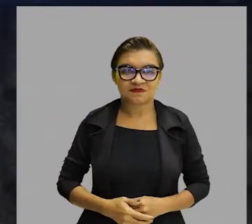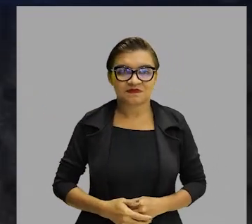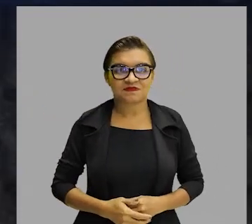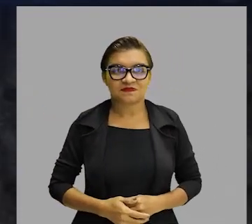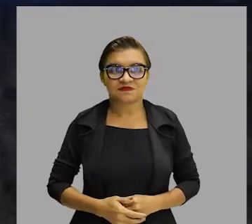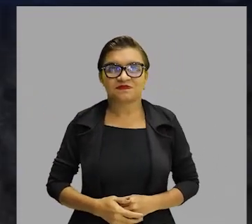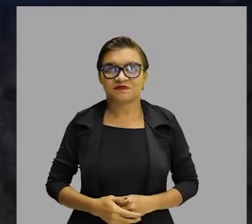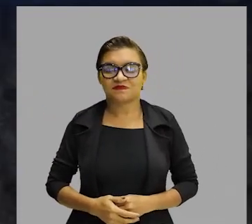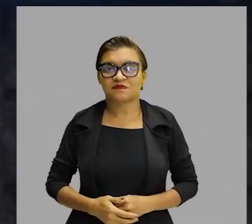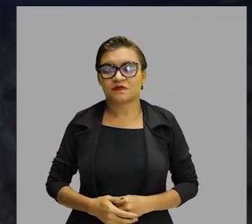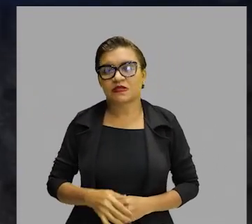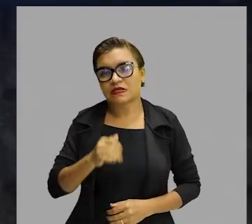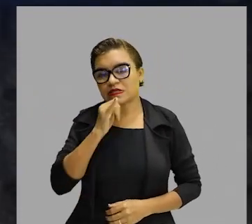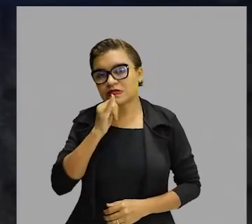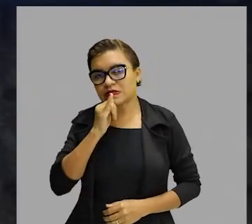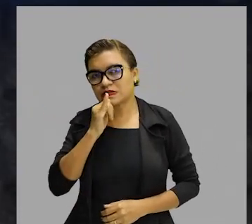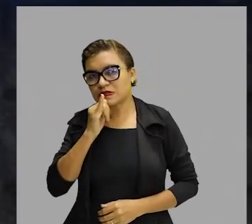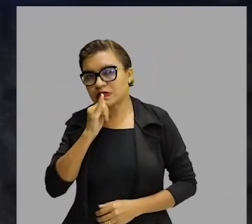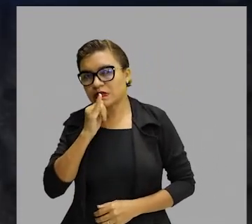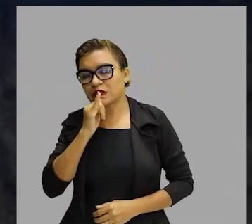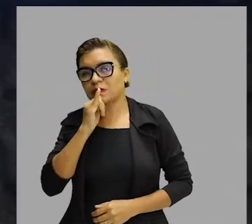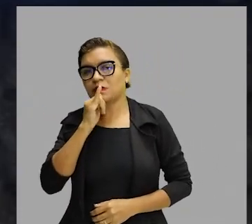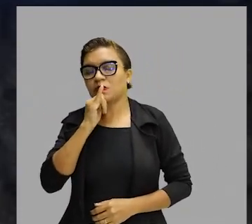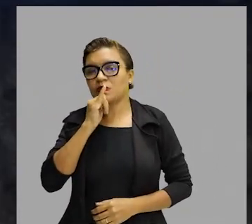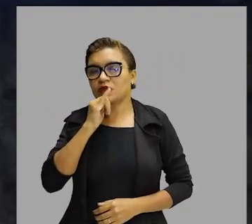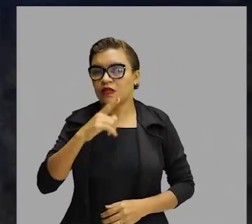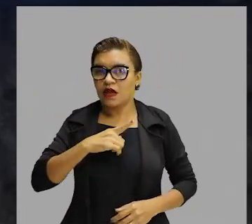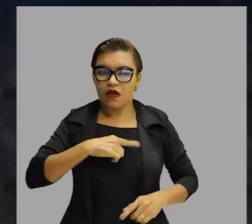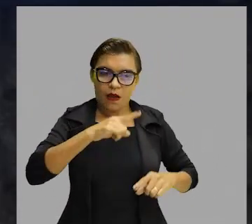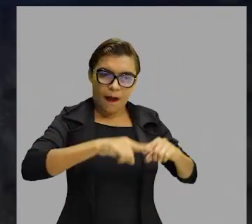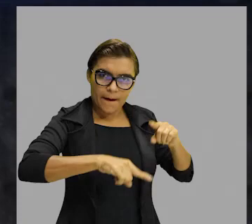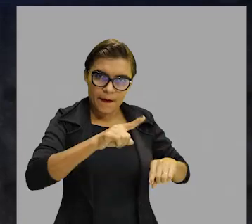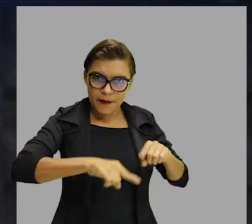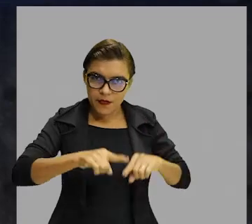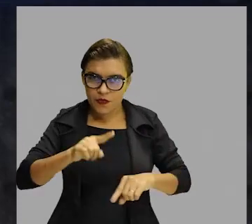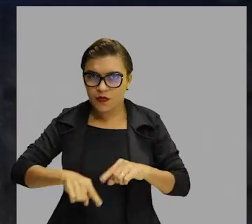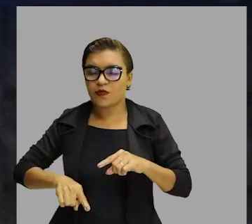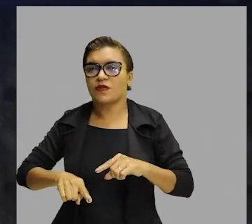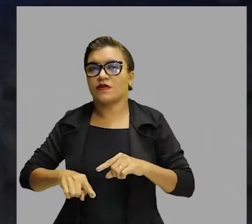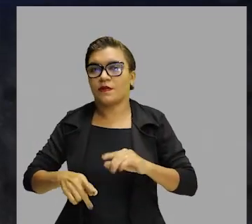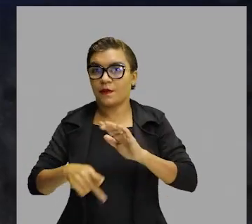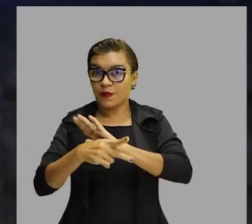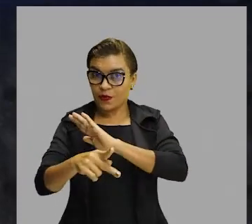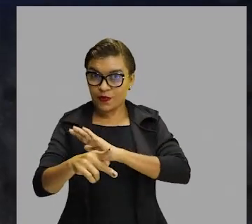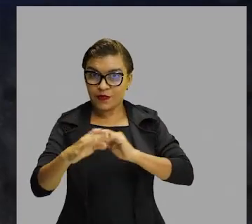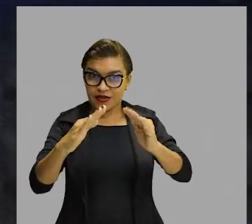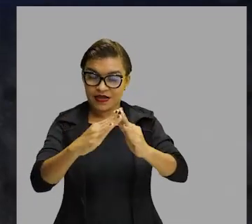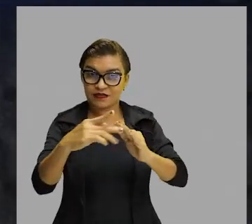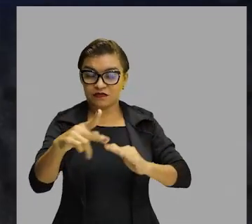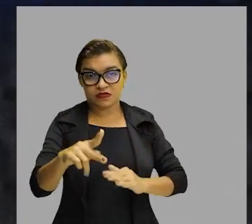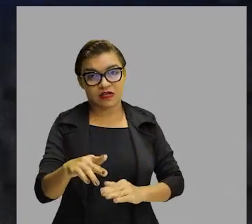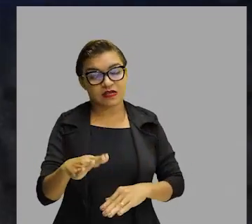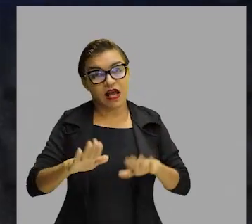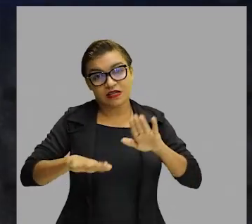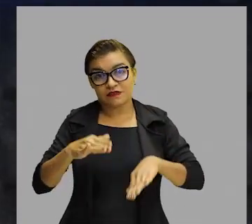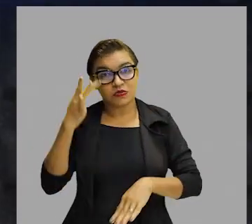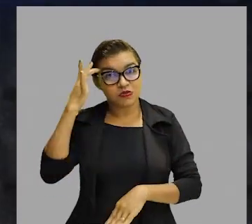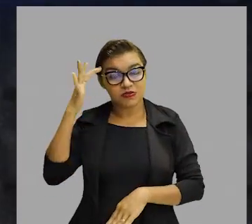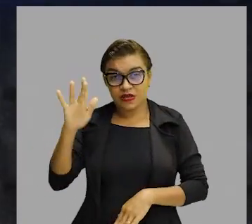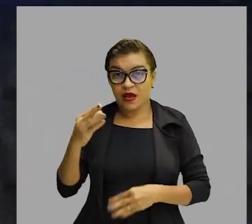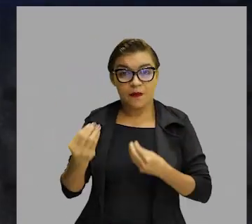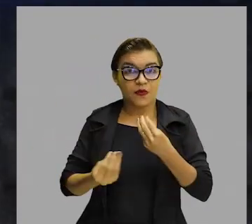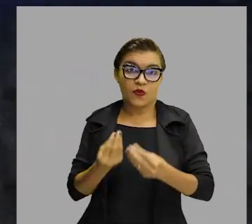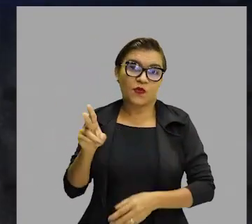em circuitos elétricos, né, de aparelhos que tem na casa de vocês, ok? Que muitas das vezes não sabe para que serve,